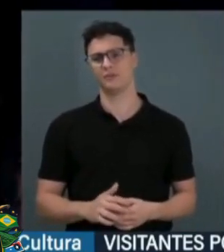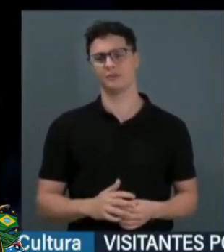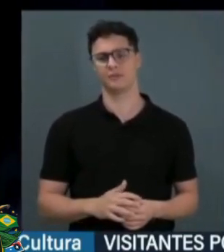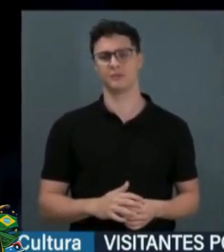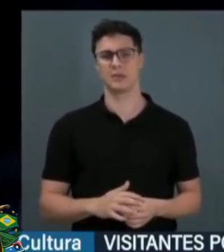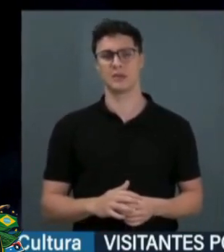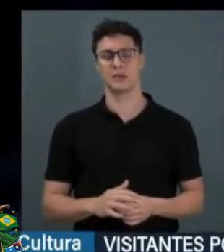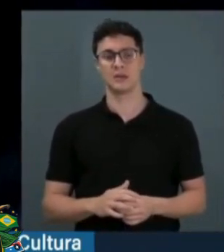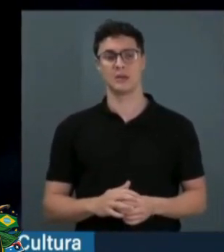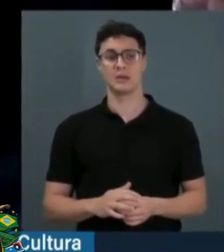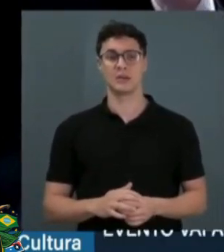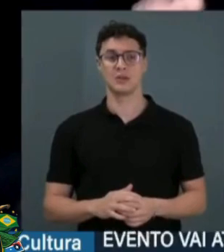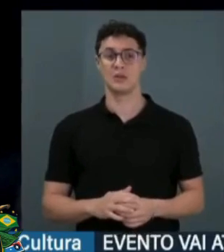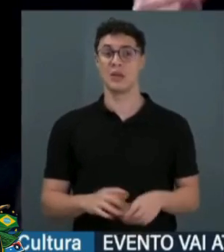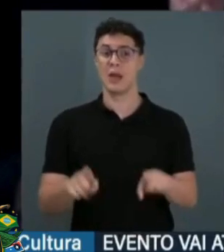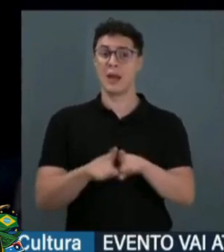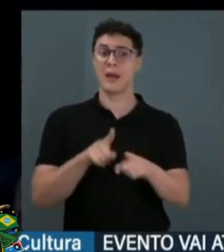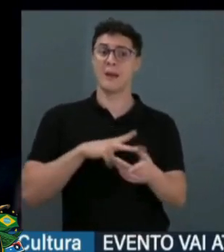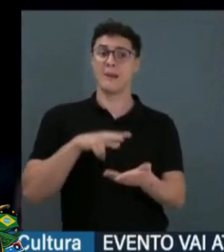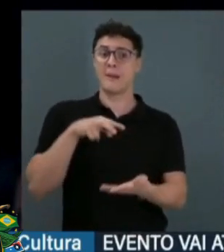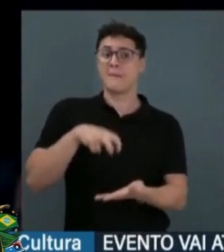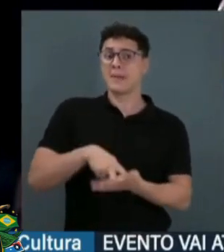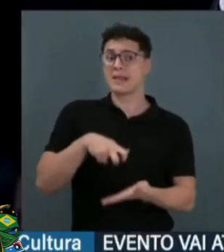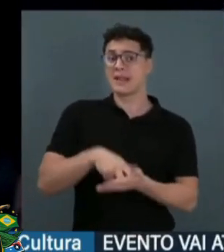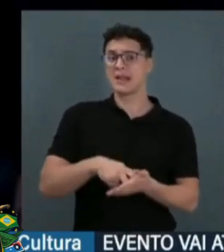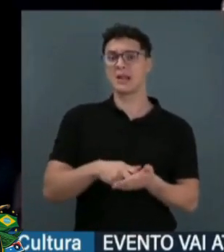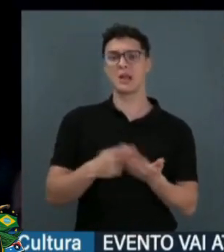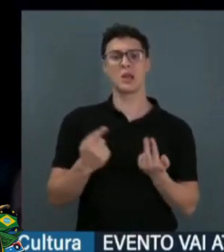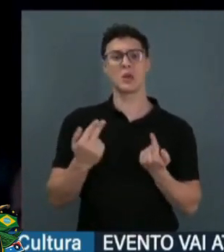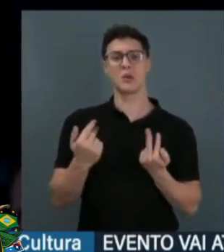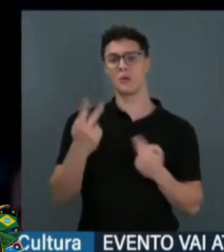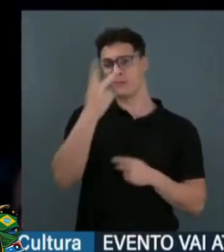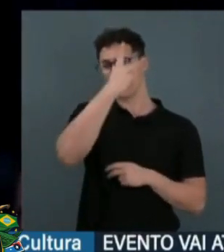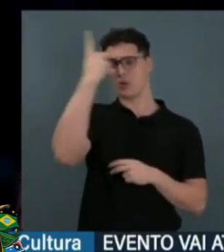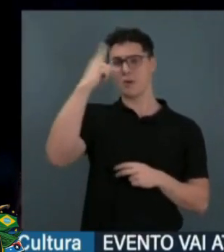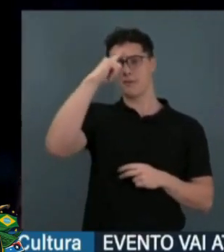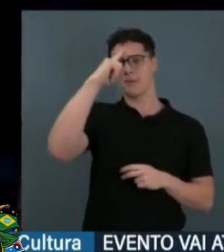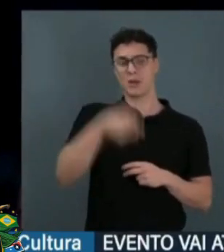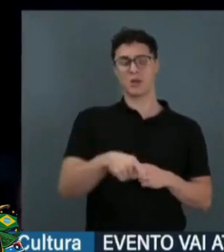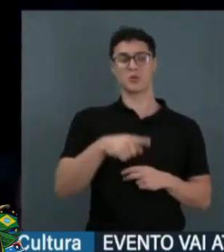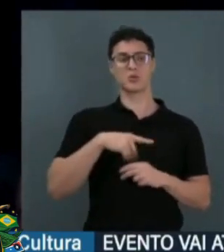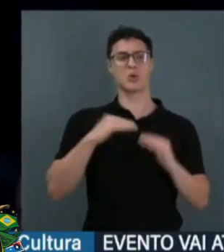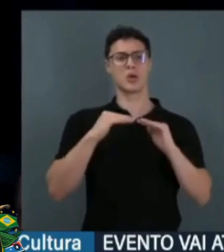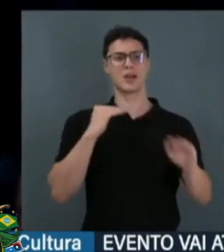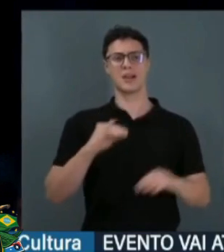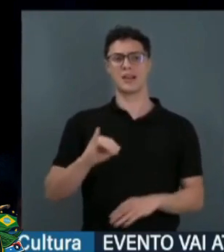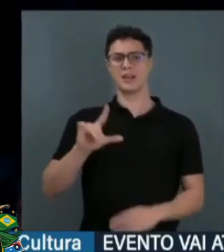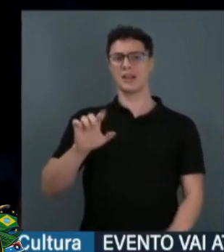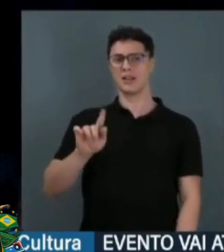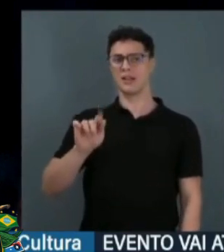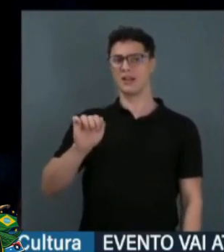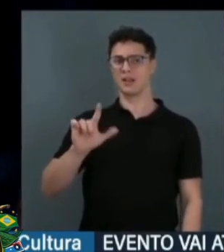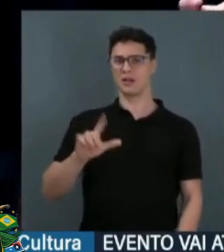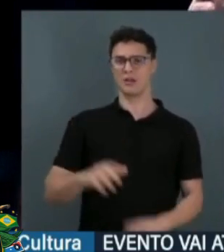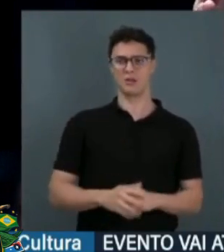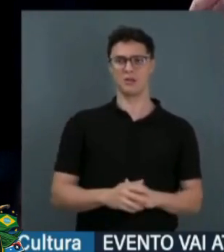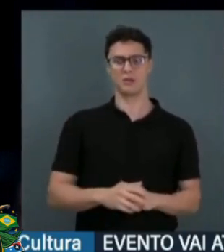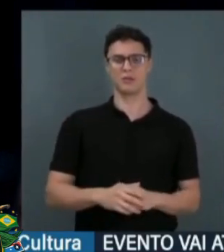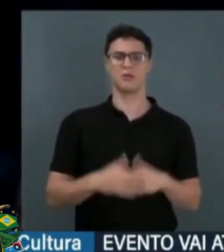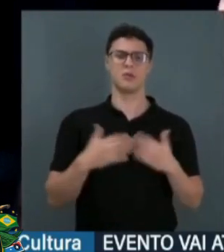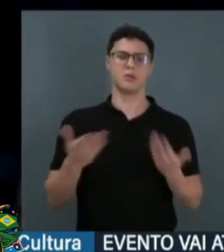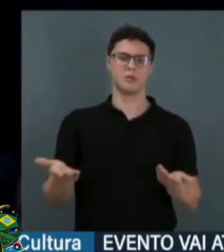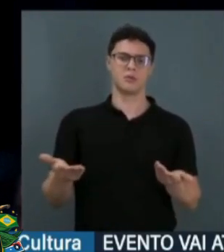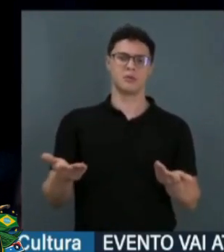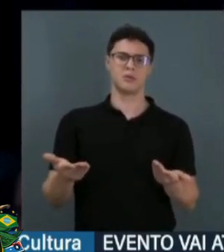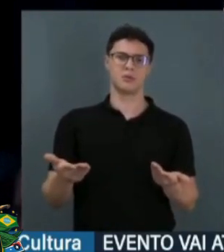ainda você é penalizado com a mesma pena de quem determinou a ilegalidade. Ministro, você está com